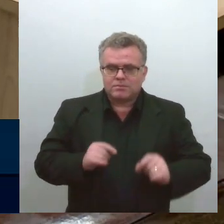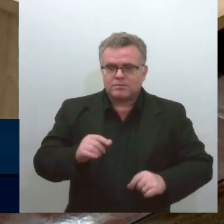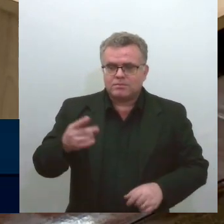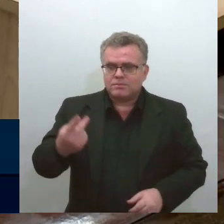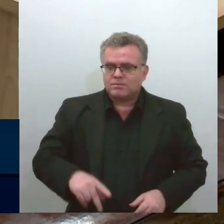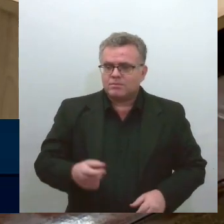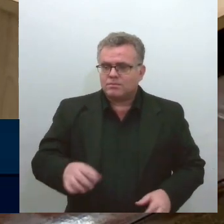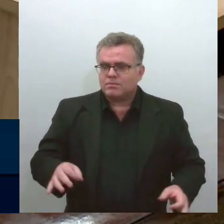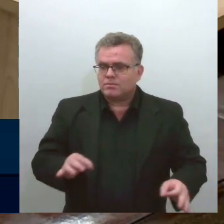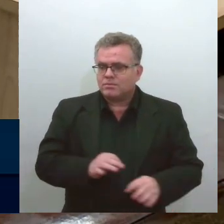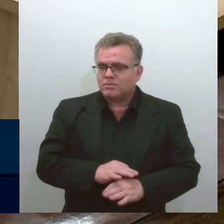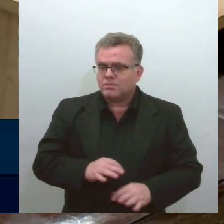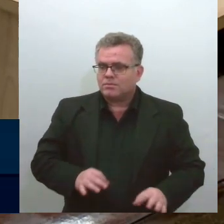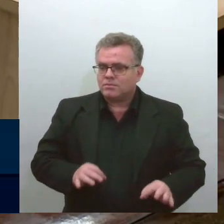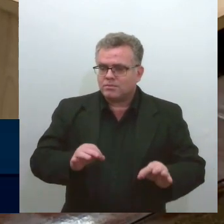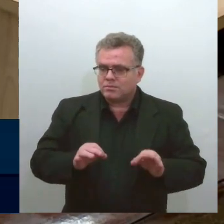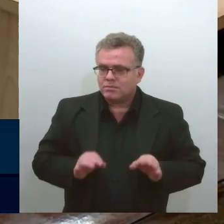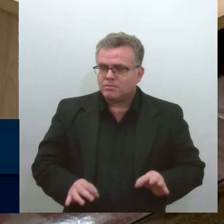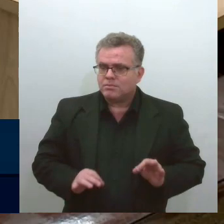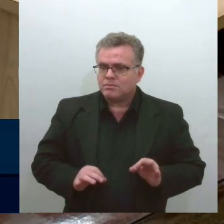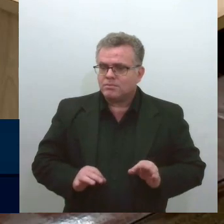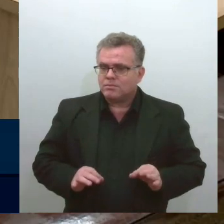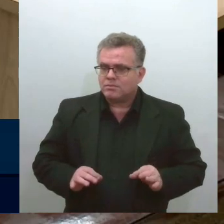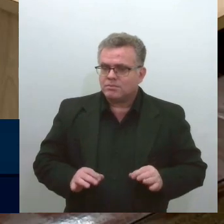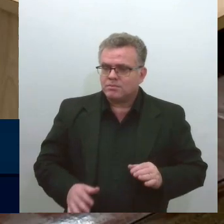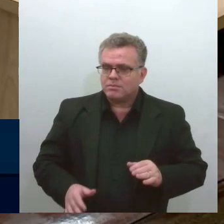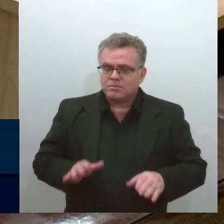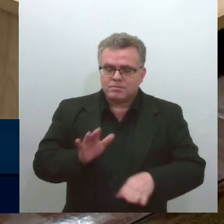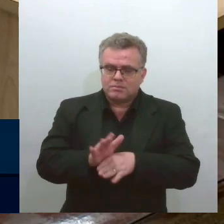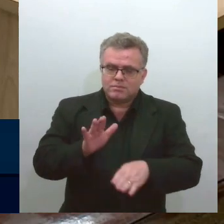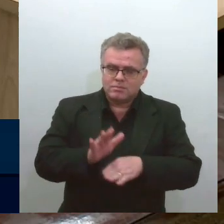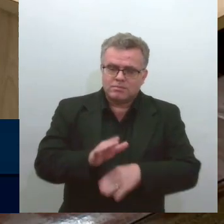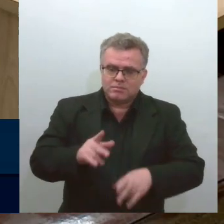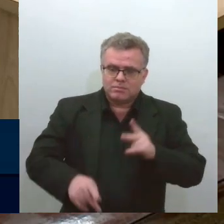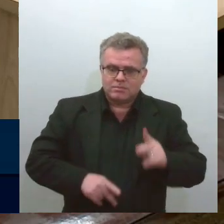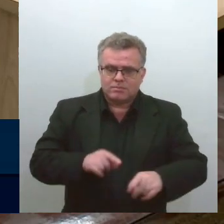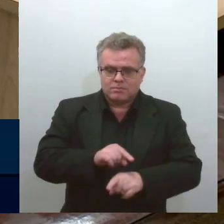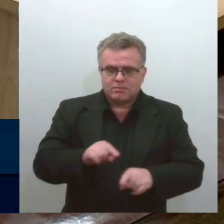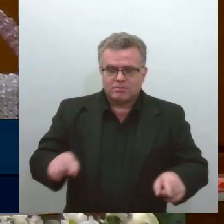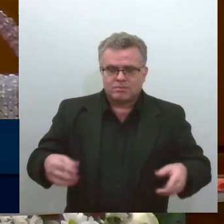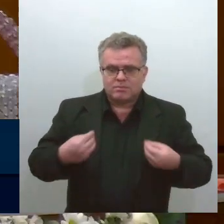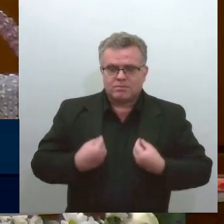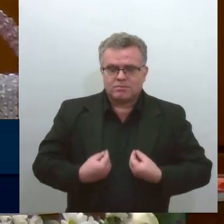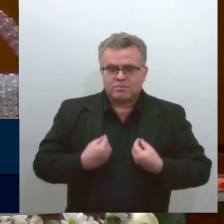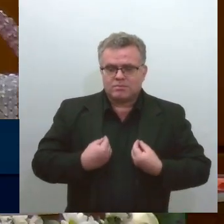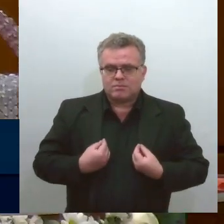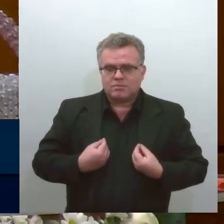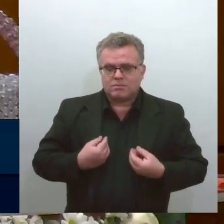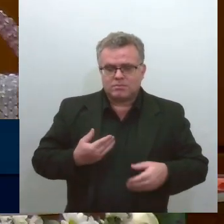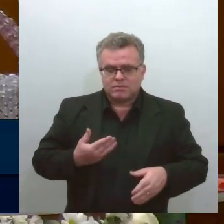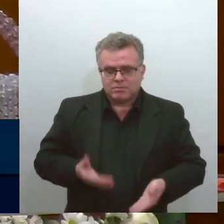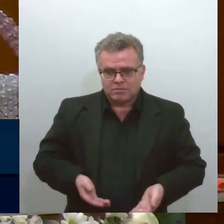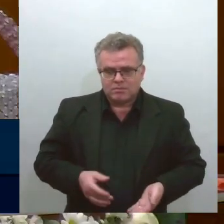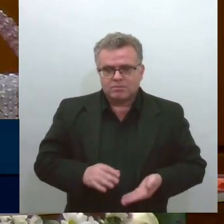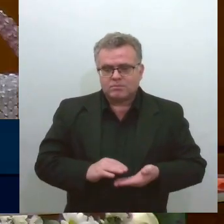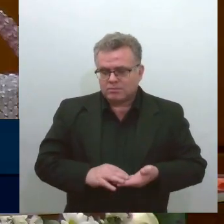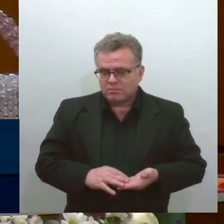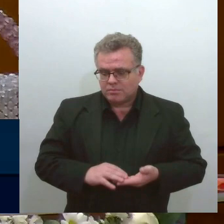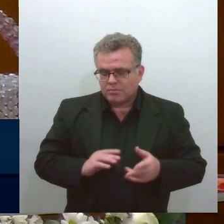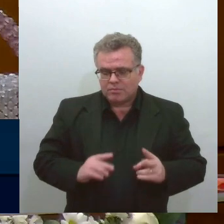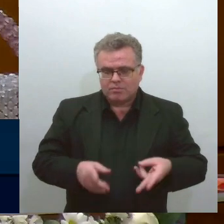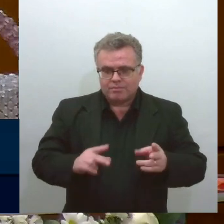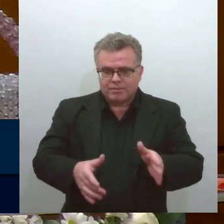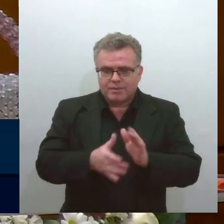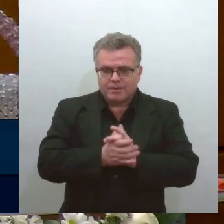muito, muito que a população tenha acesso à informação. Também saudar o publicitário, né, Cleon Menezes